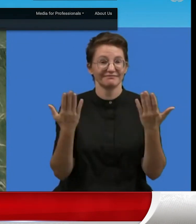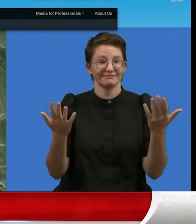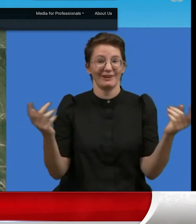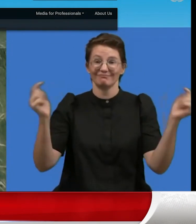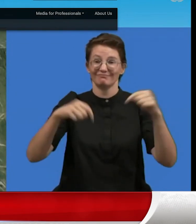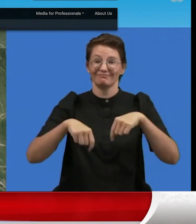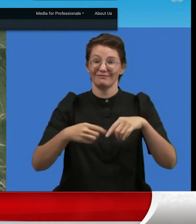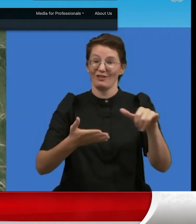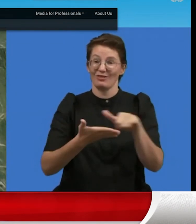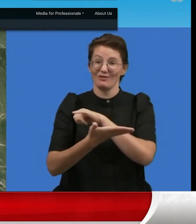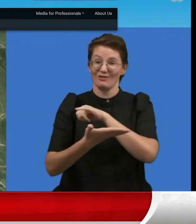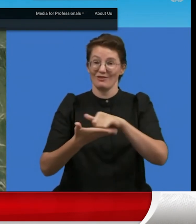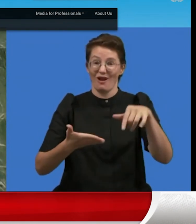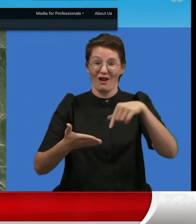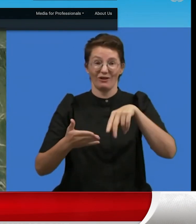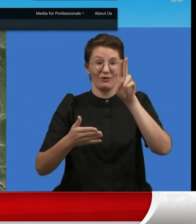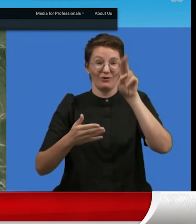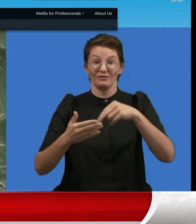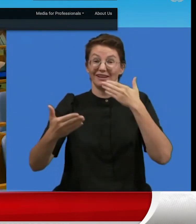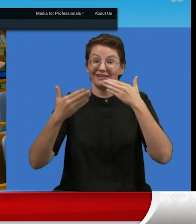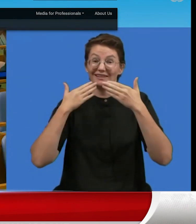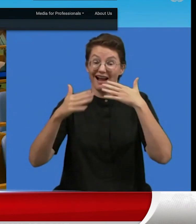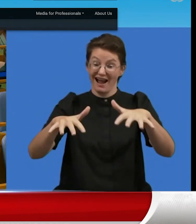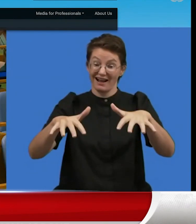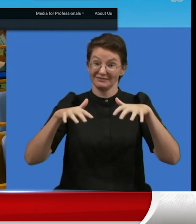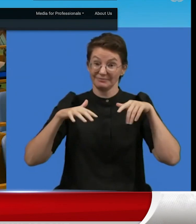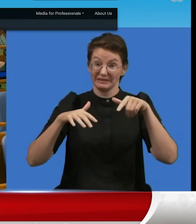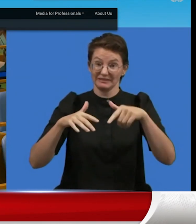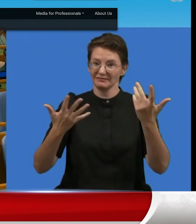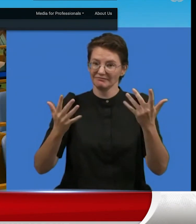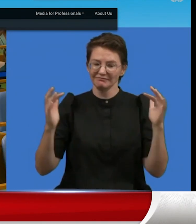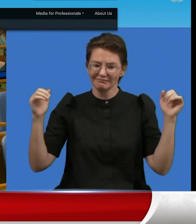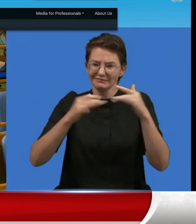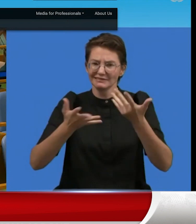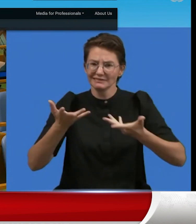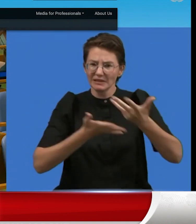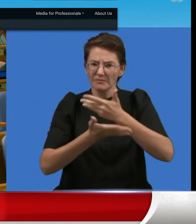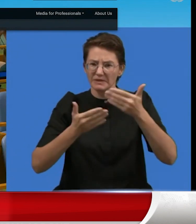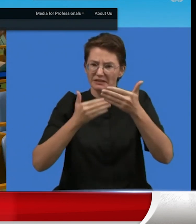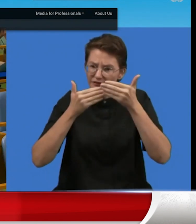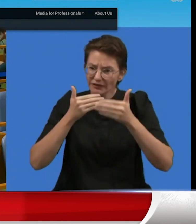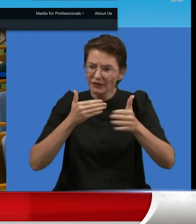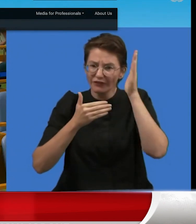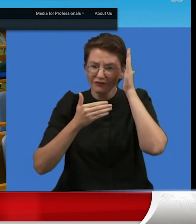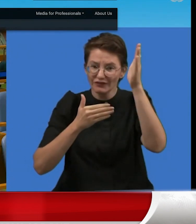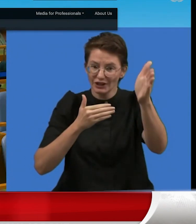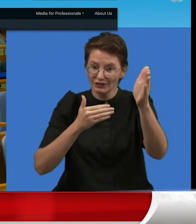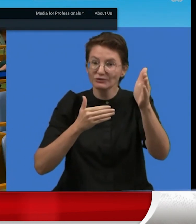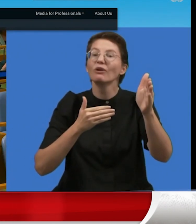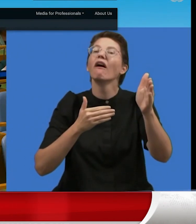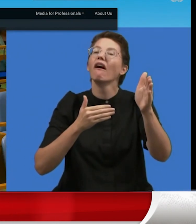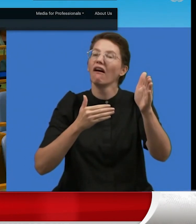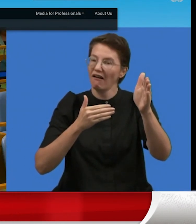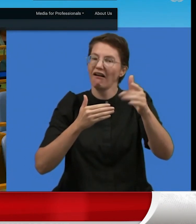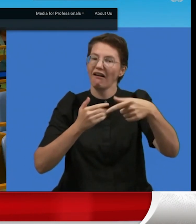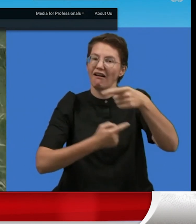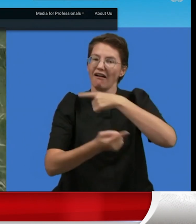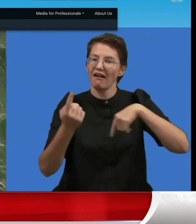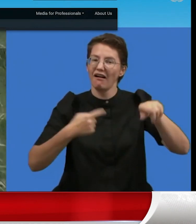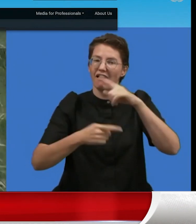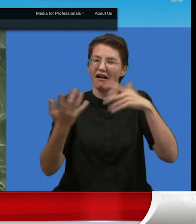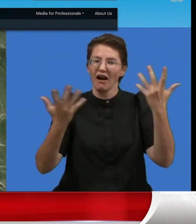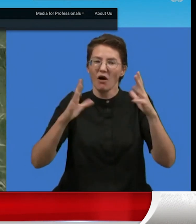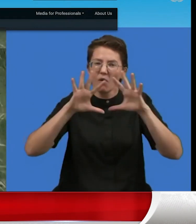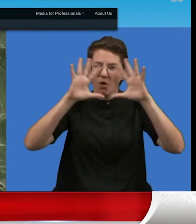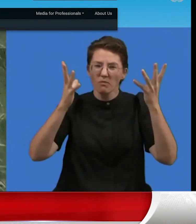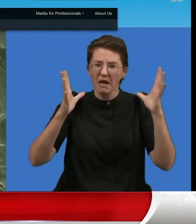encontrar soluções para novos desafios no momento em que a instituição Global tem enfrentado críticas pela sua forma de lidar com questões como a